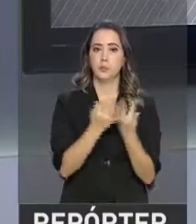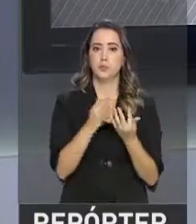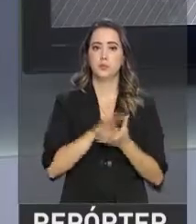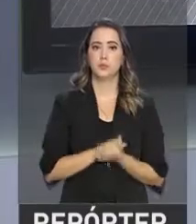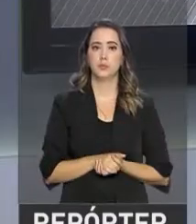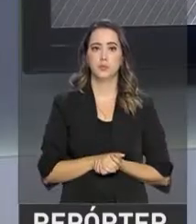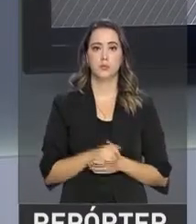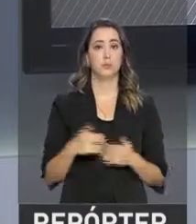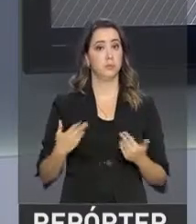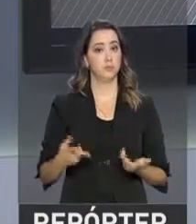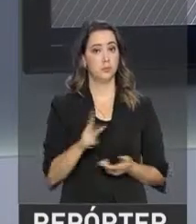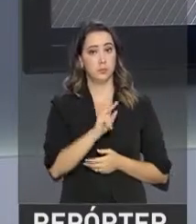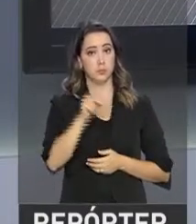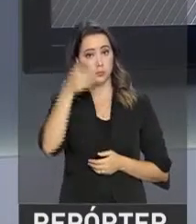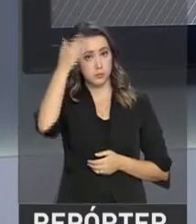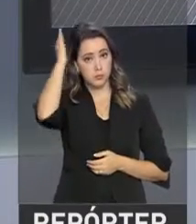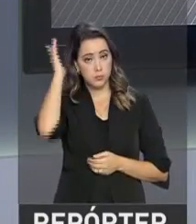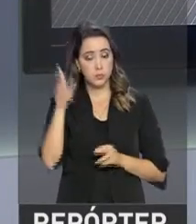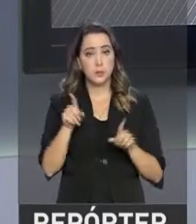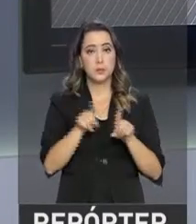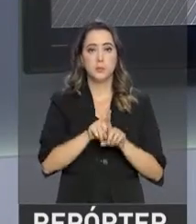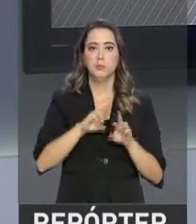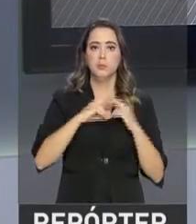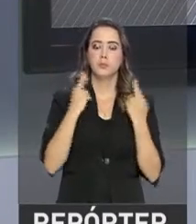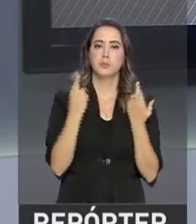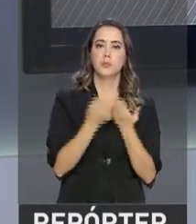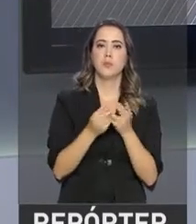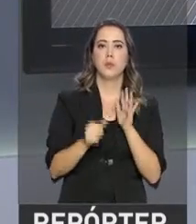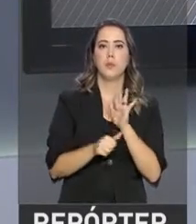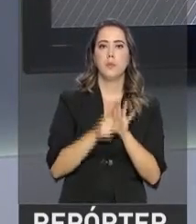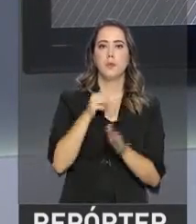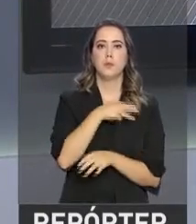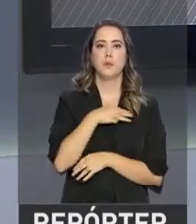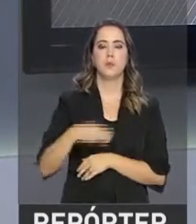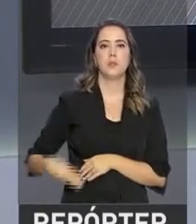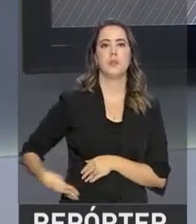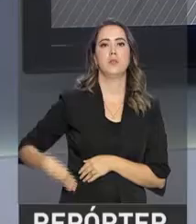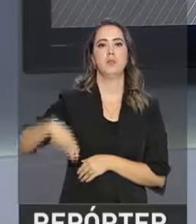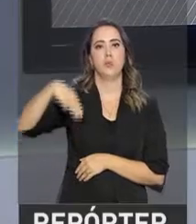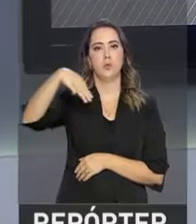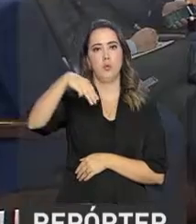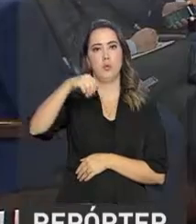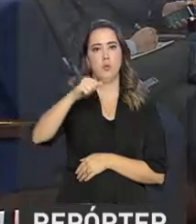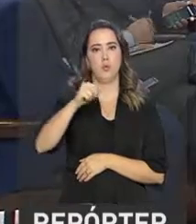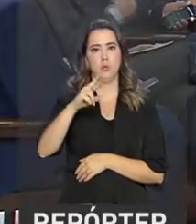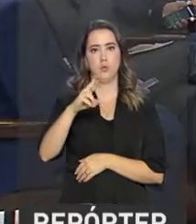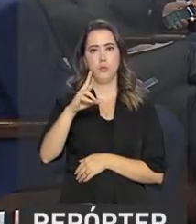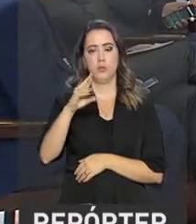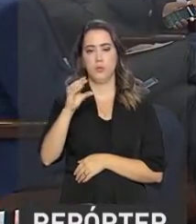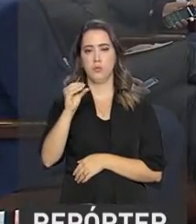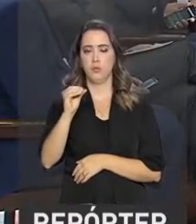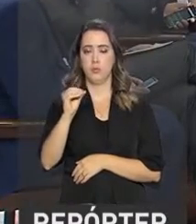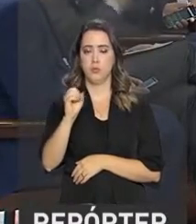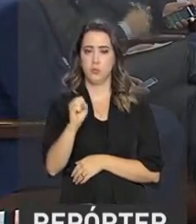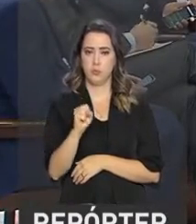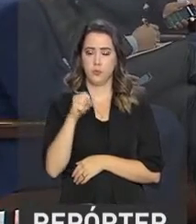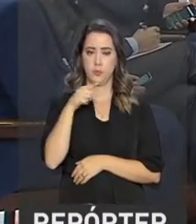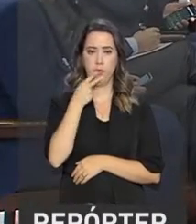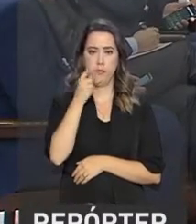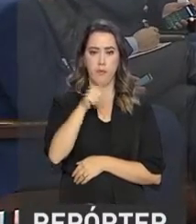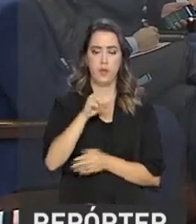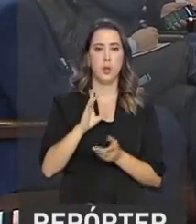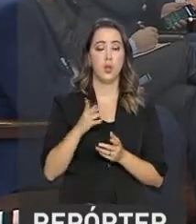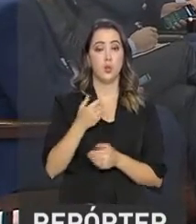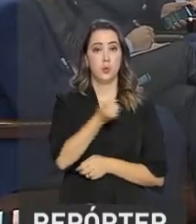o presidente michel temer teve reunião também com o primeiro-ministro do marrocos o premiê marroquino relatou o grande número de